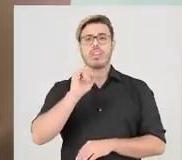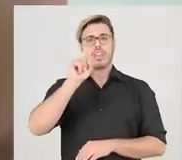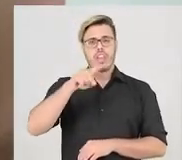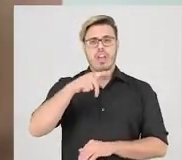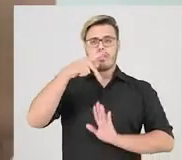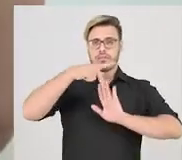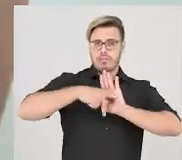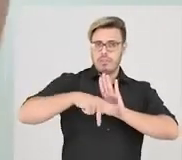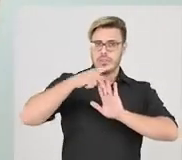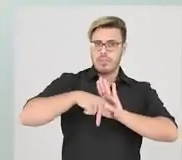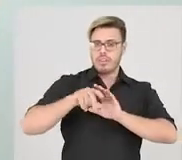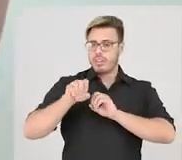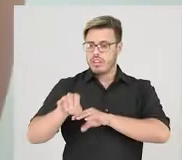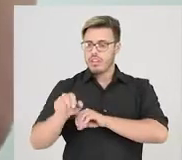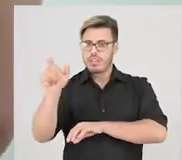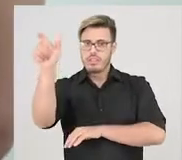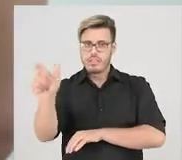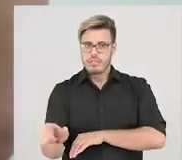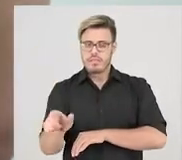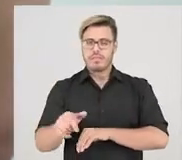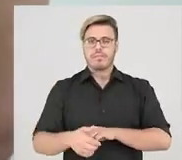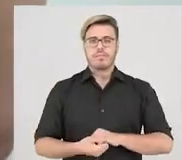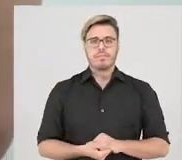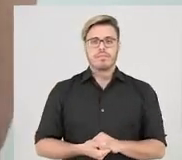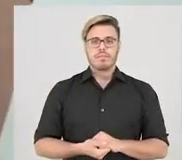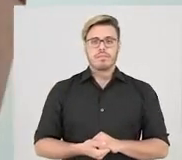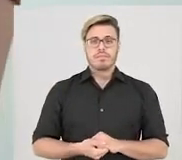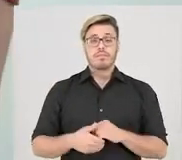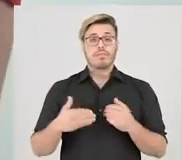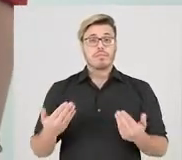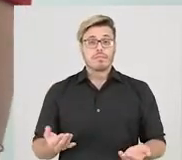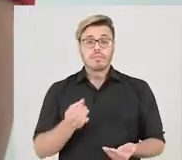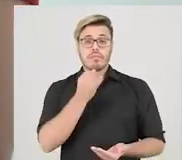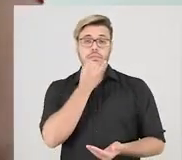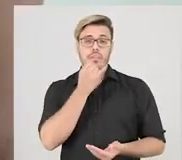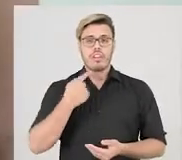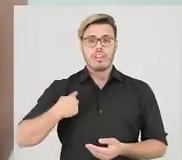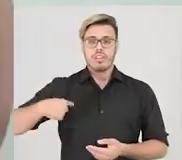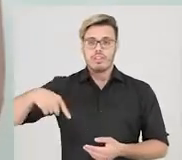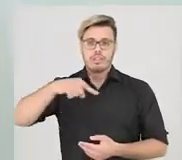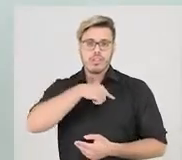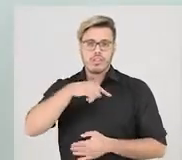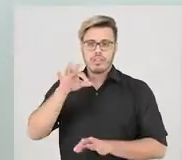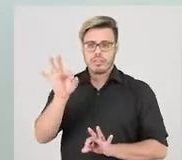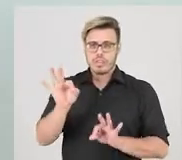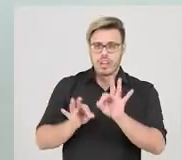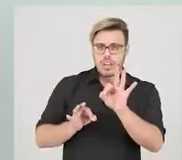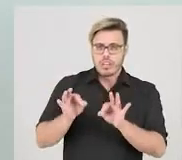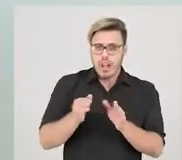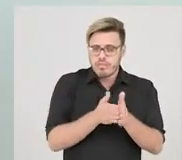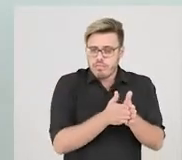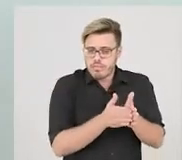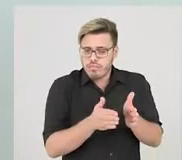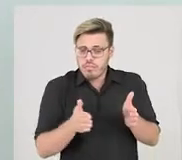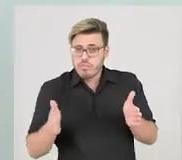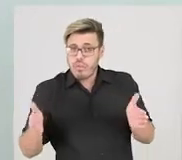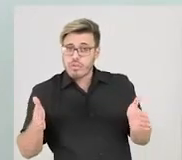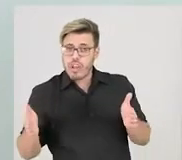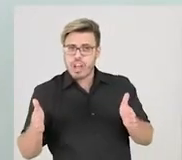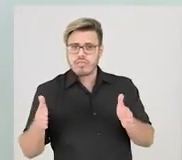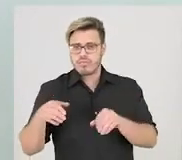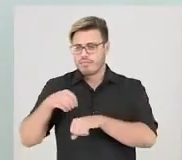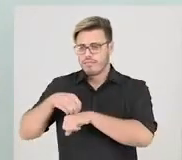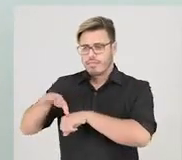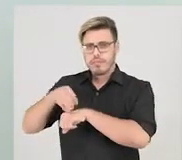Muito que bem. Então, como nós vamos organizar esse processo de ensino-aprendizagem? Muitas vezes, a gente não sabe o